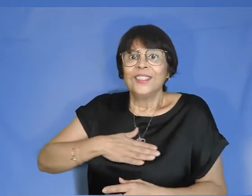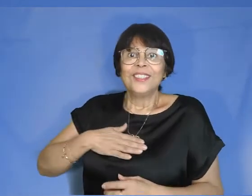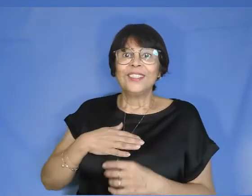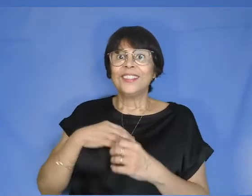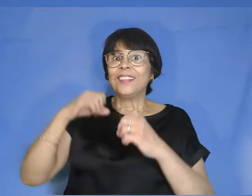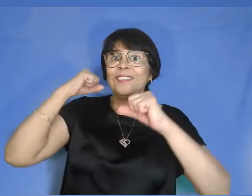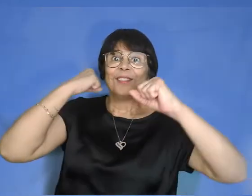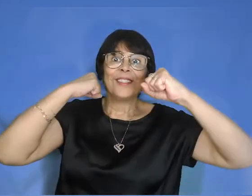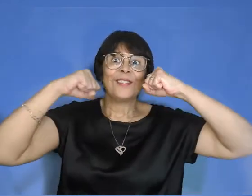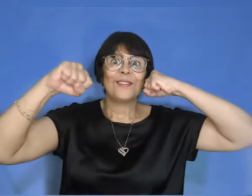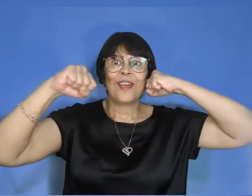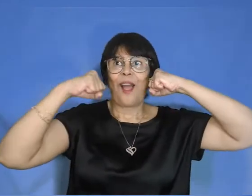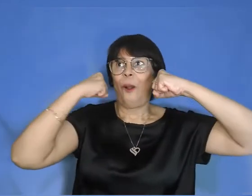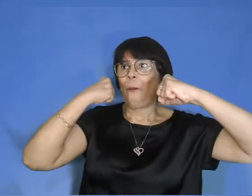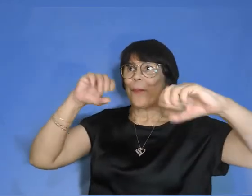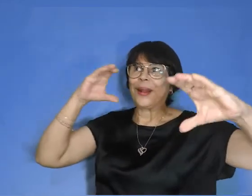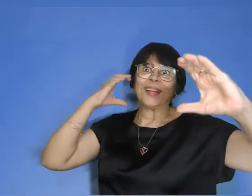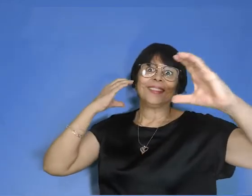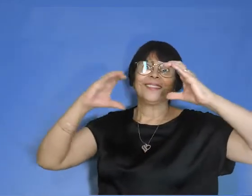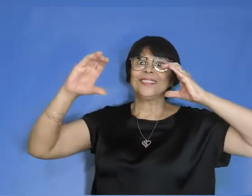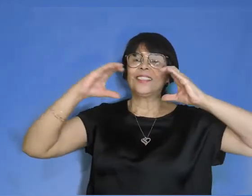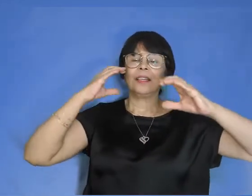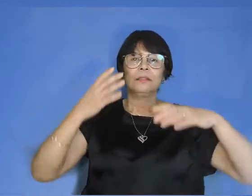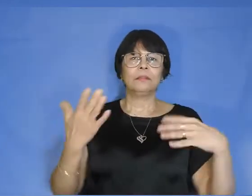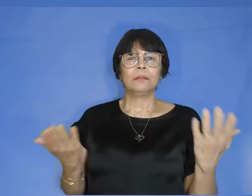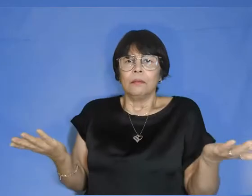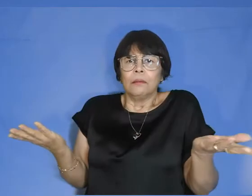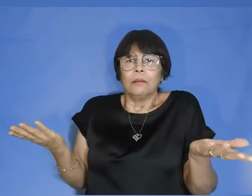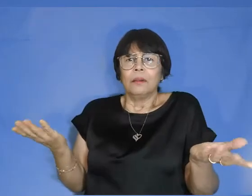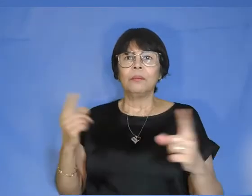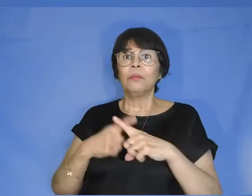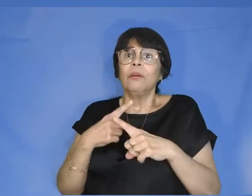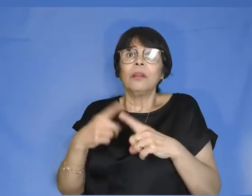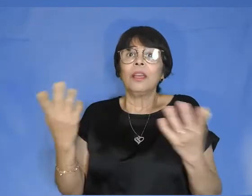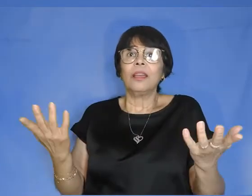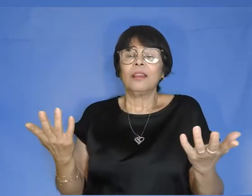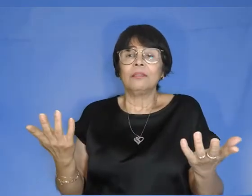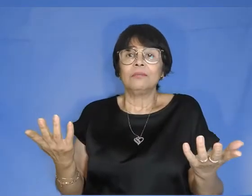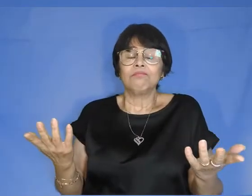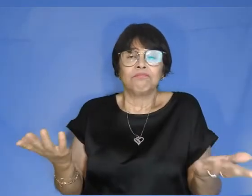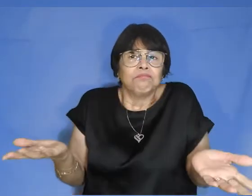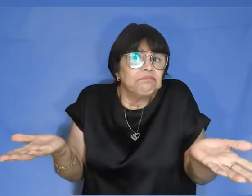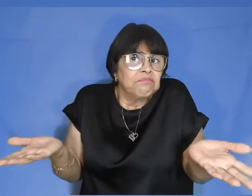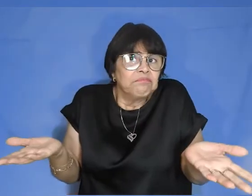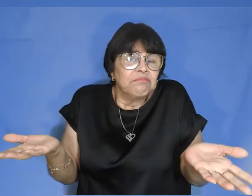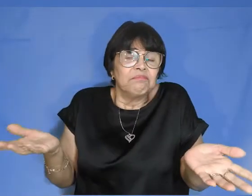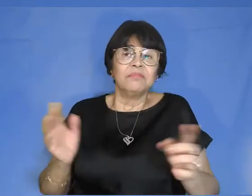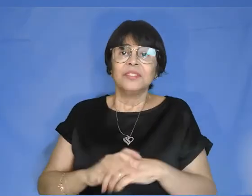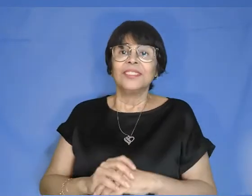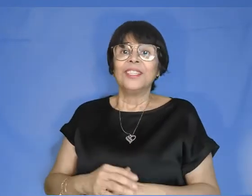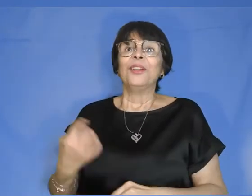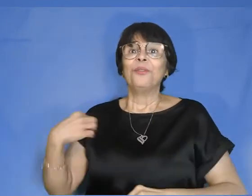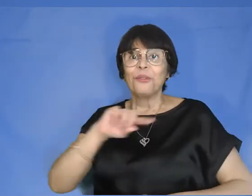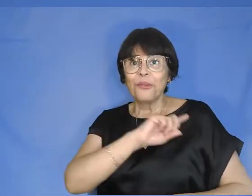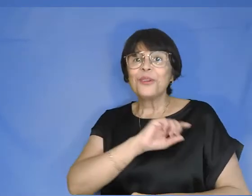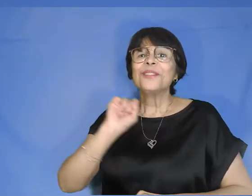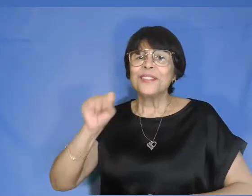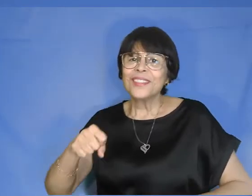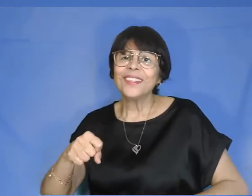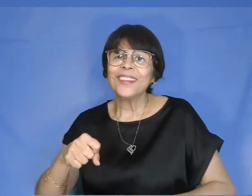de um dia a dia um salmo e eu até uma canção para cantar? Olha, eles são